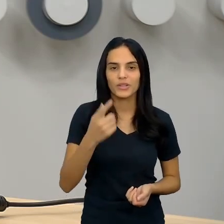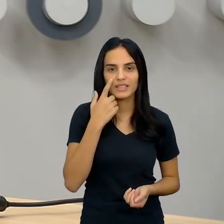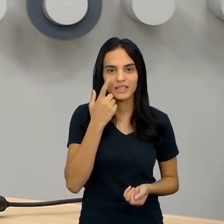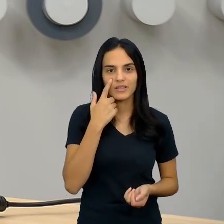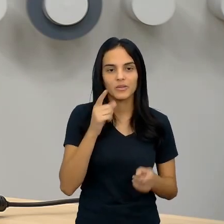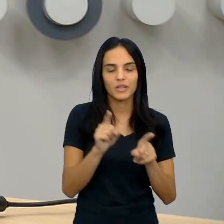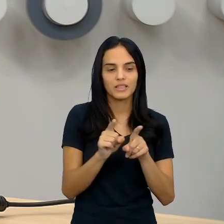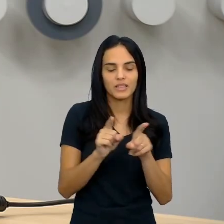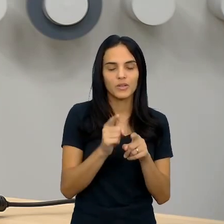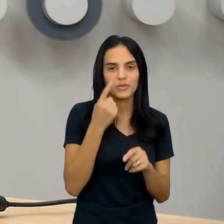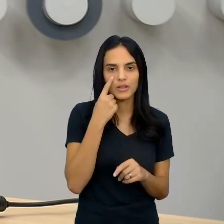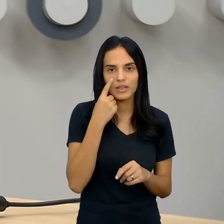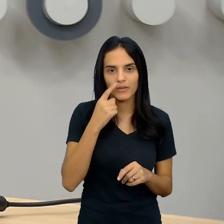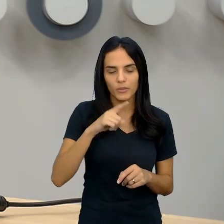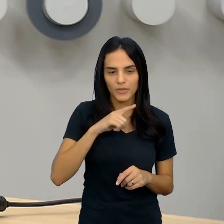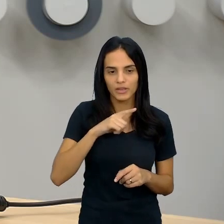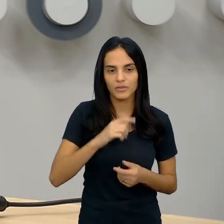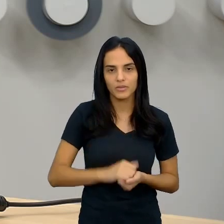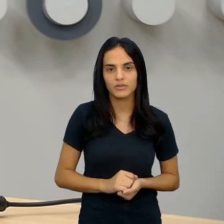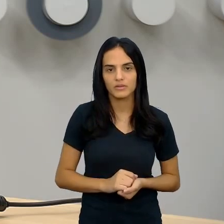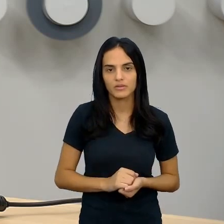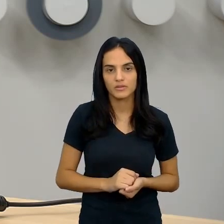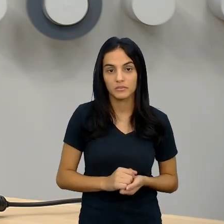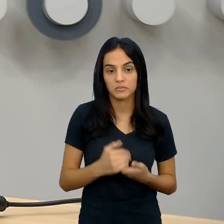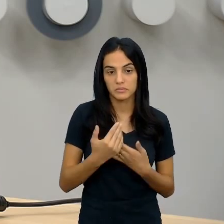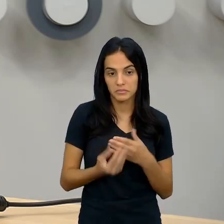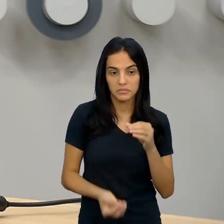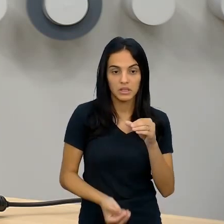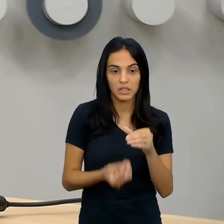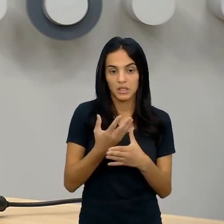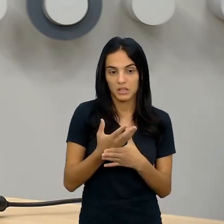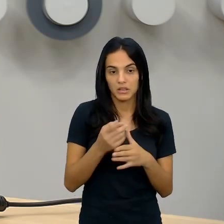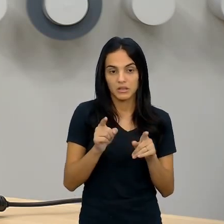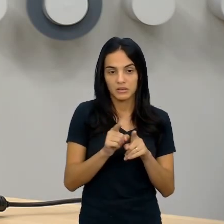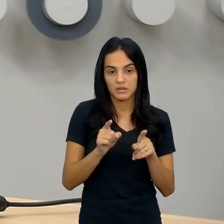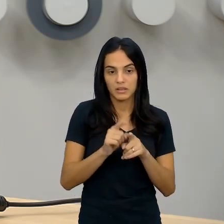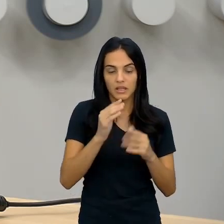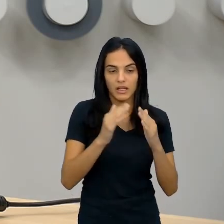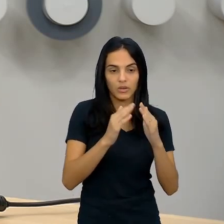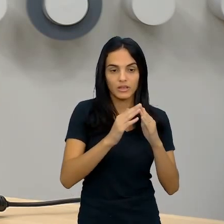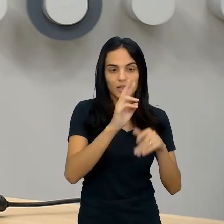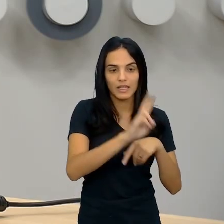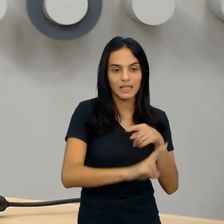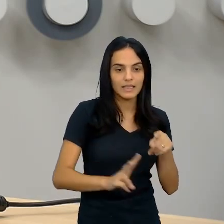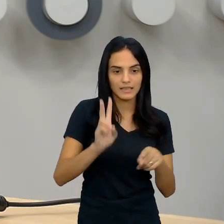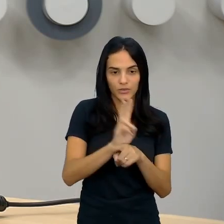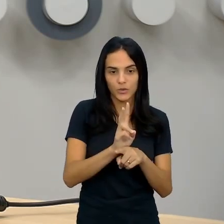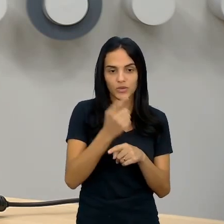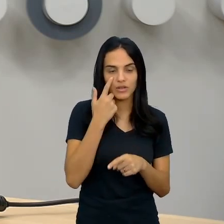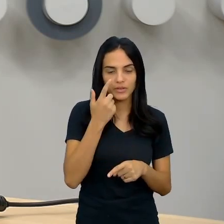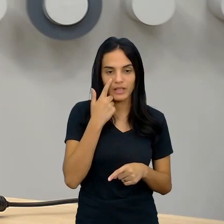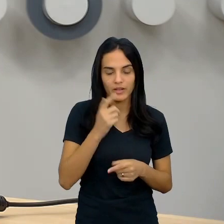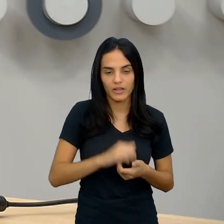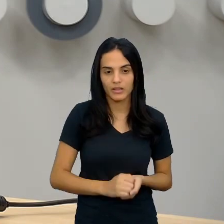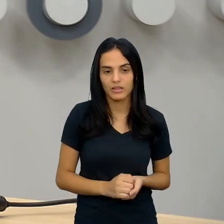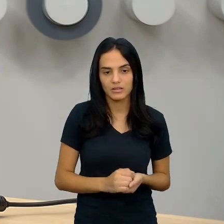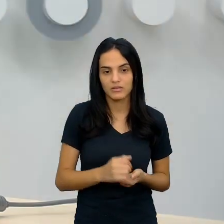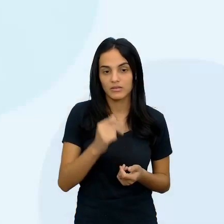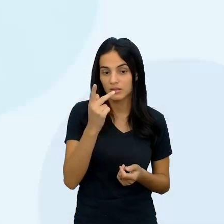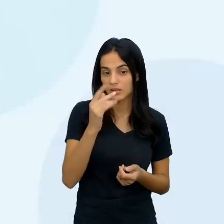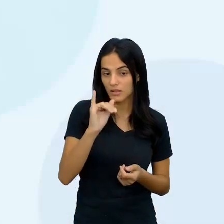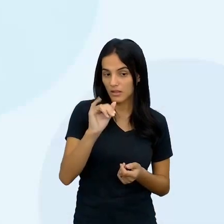de cimento você pode utilizar para construir, então, essa casa sustentável. No próximo slide...